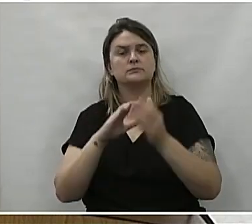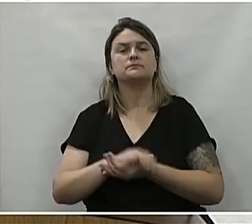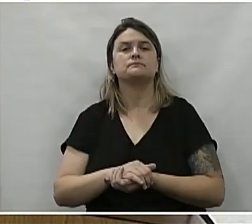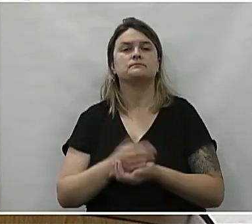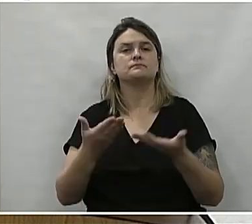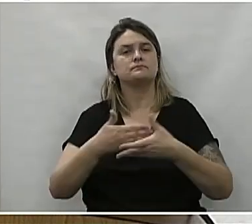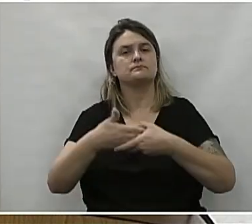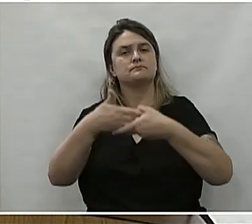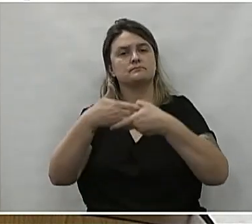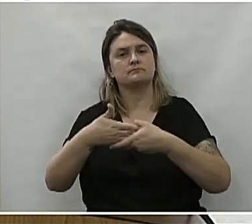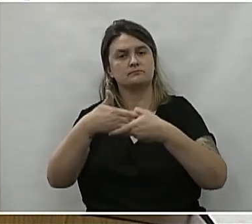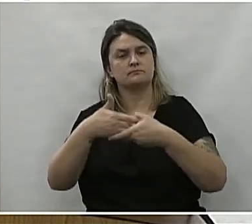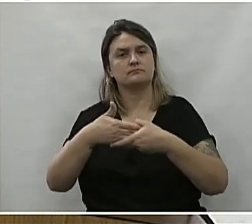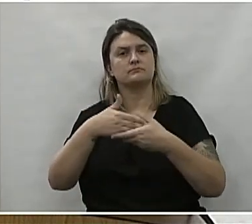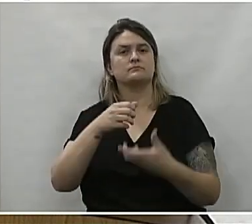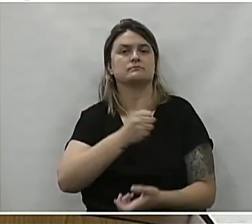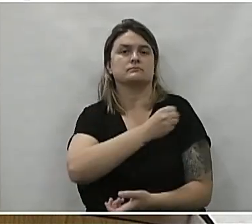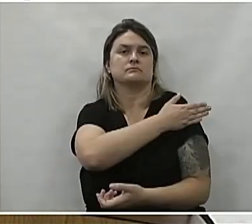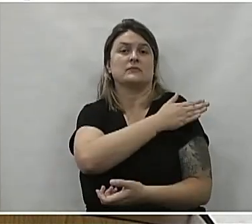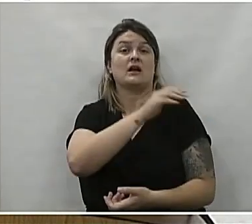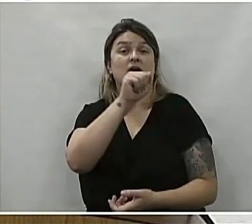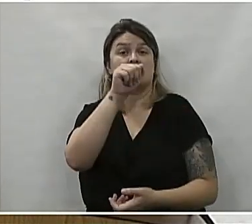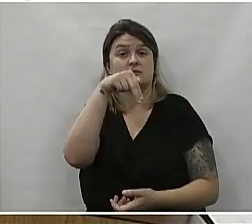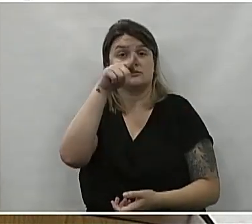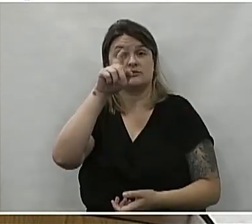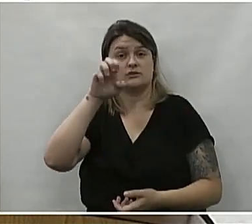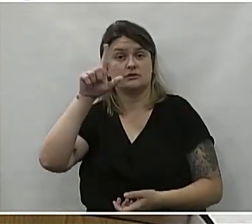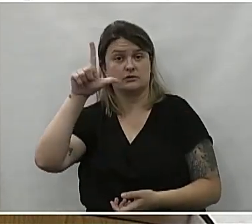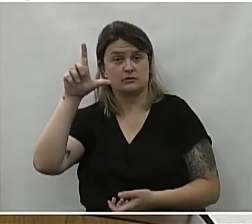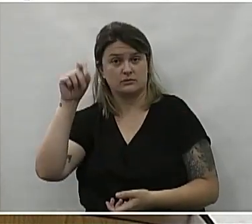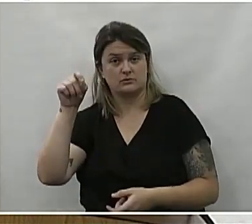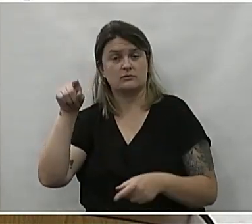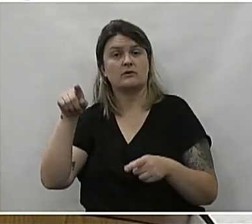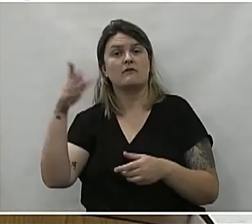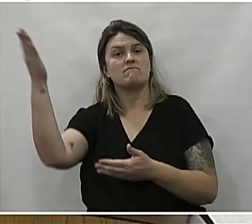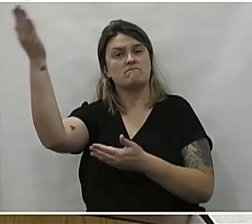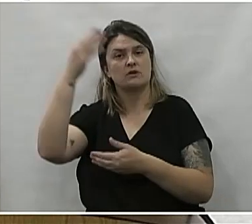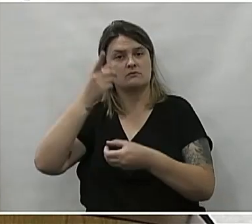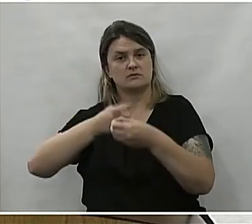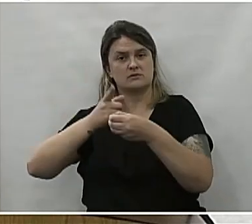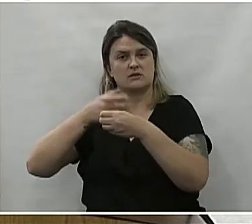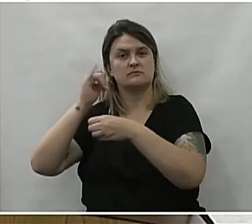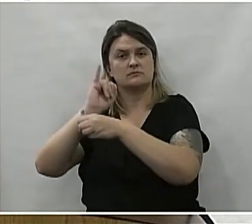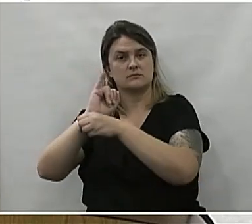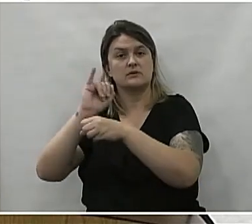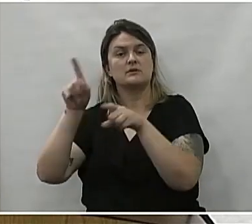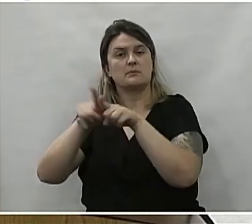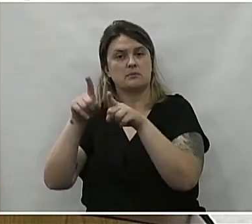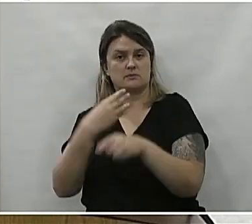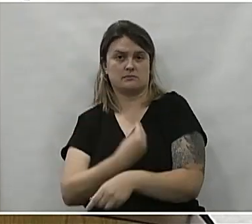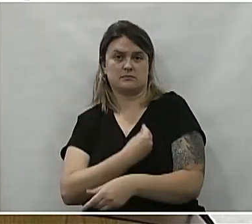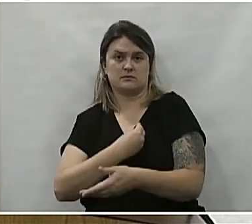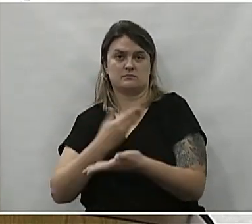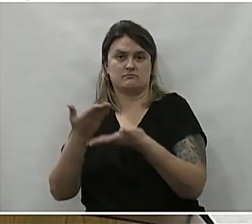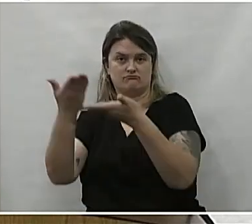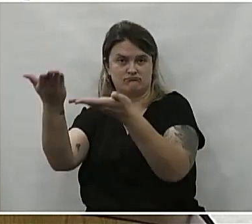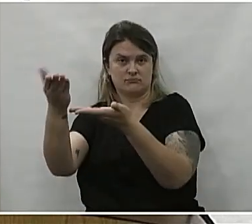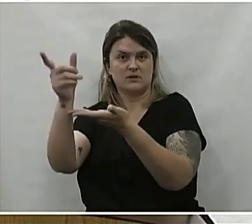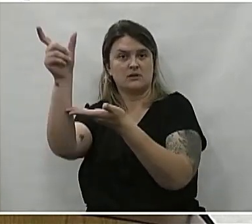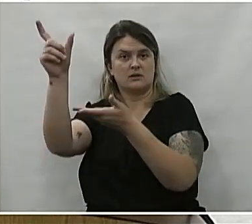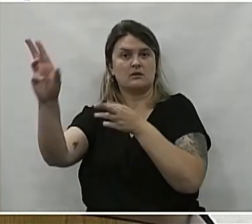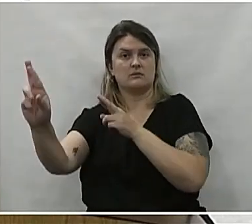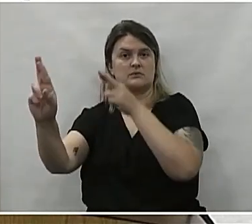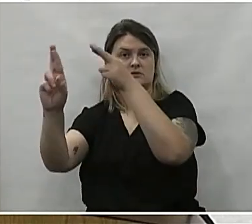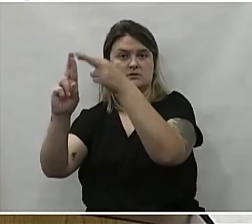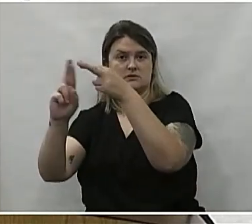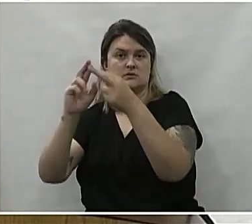Cumprimento Ao subtenente Ângelo Que veio de Irati Que está presente Conosco hoje Nesse ato Representando